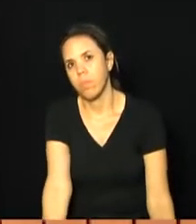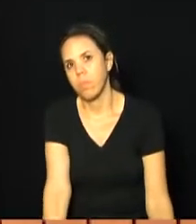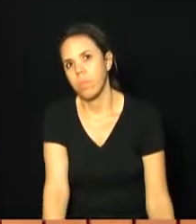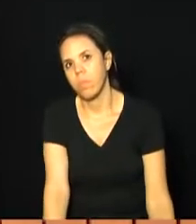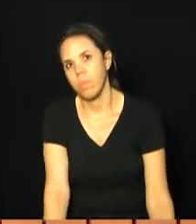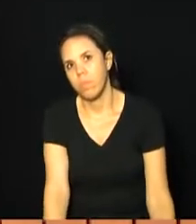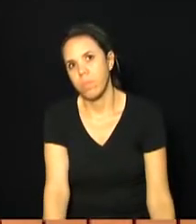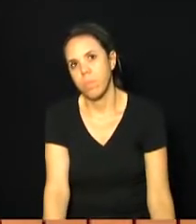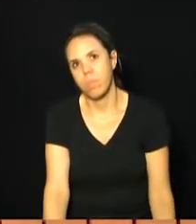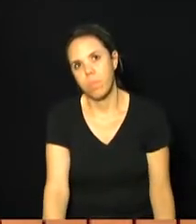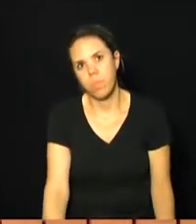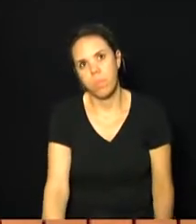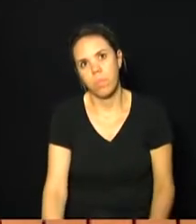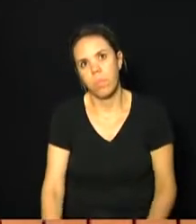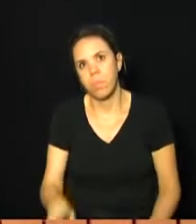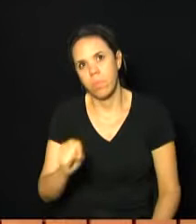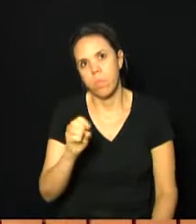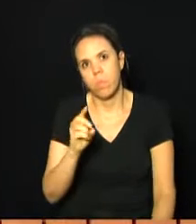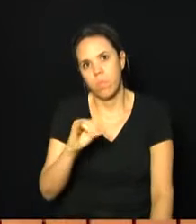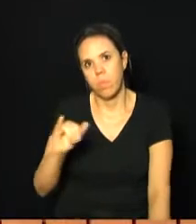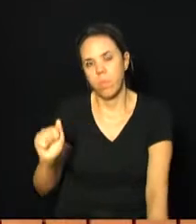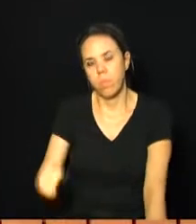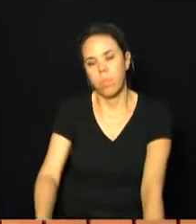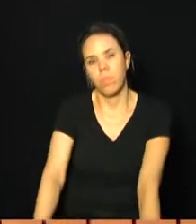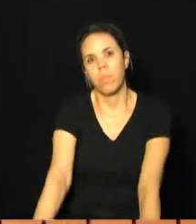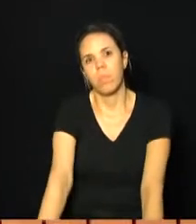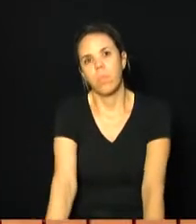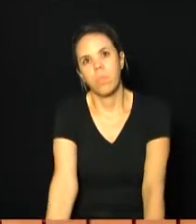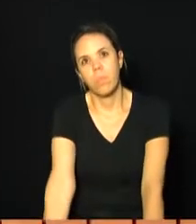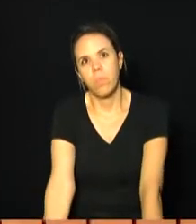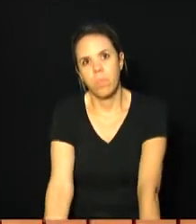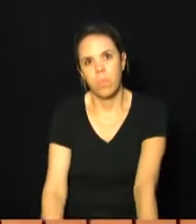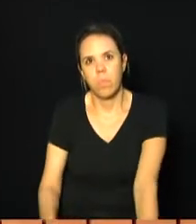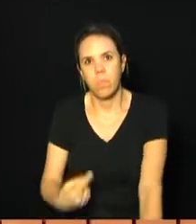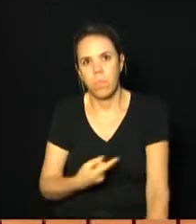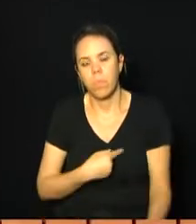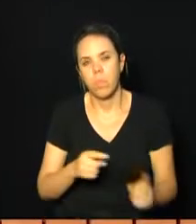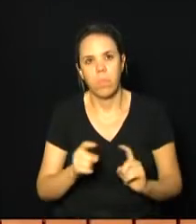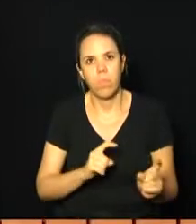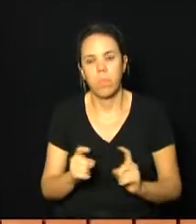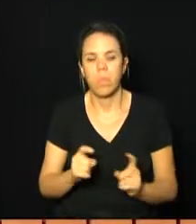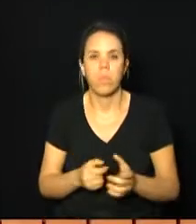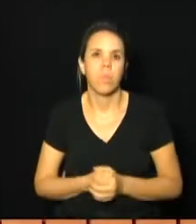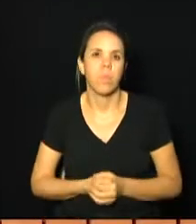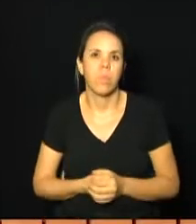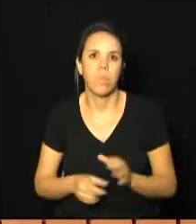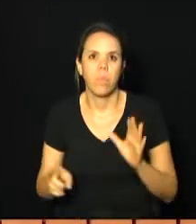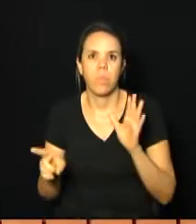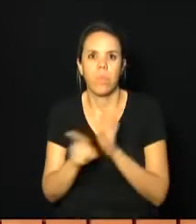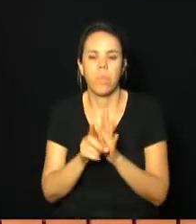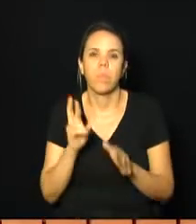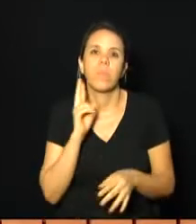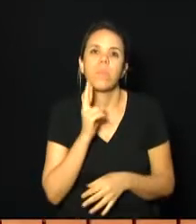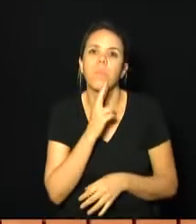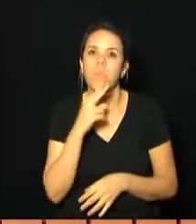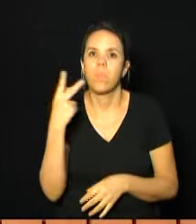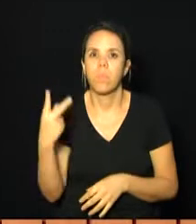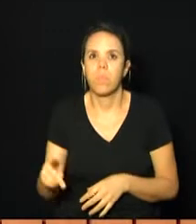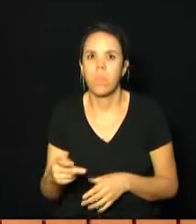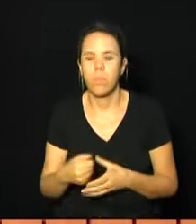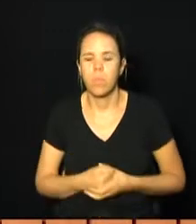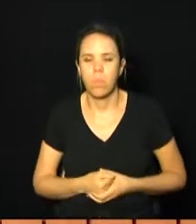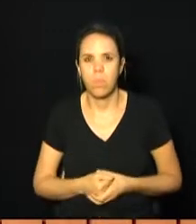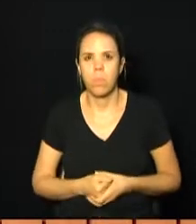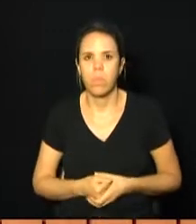Oi? Da dona Sônia, nós estamos nos reunindo com os donos de restaurante lá,